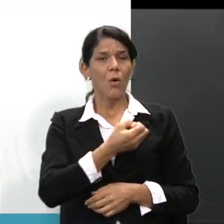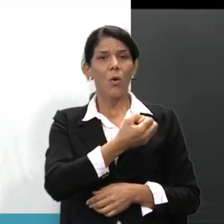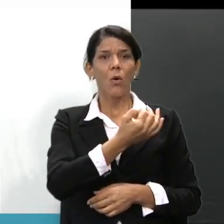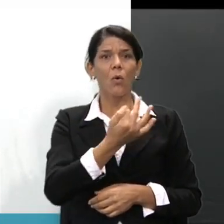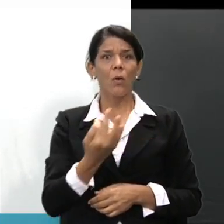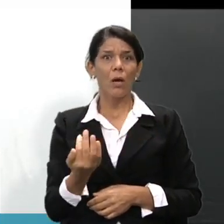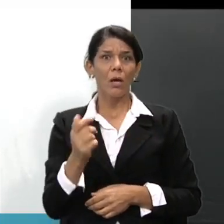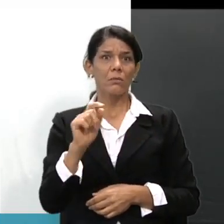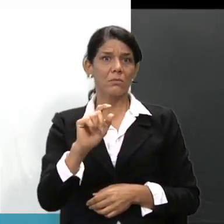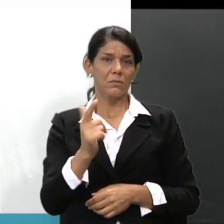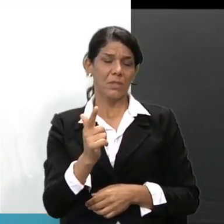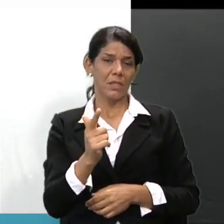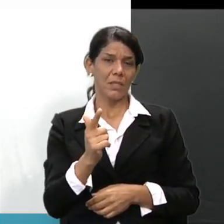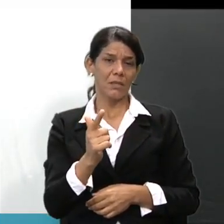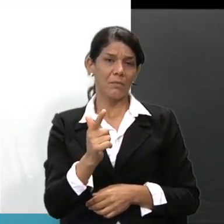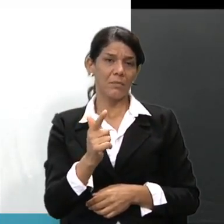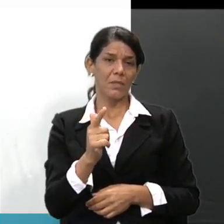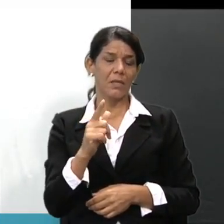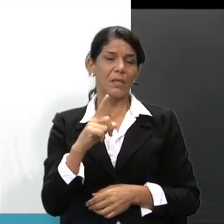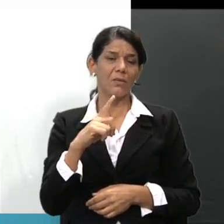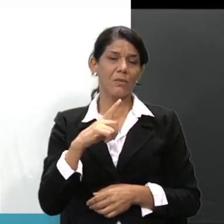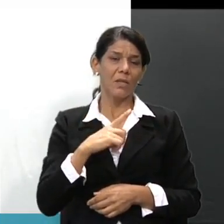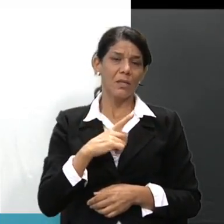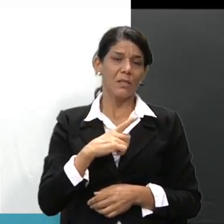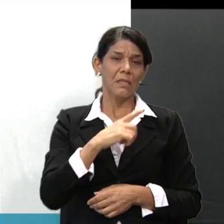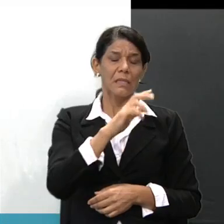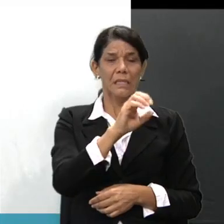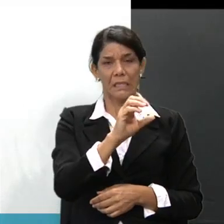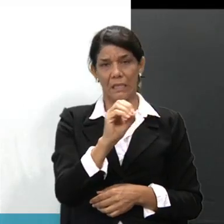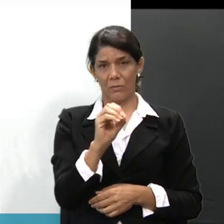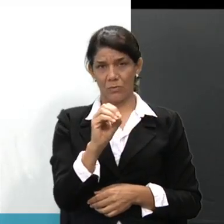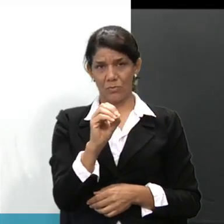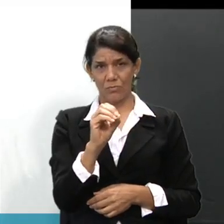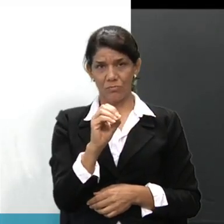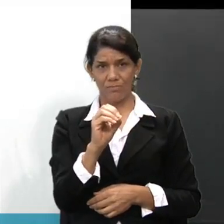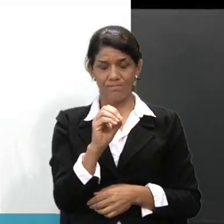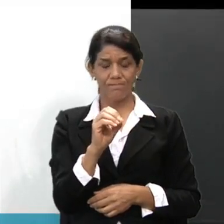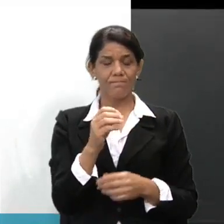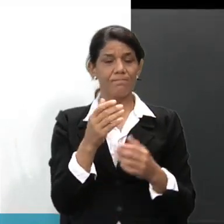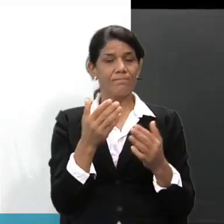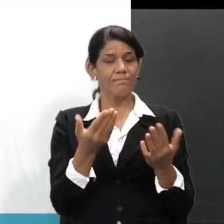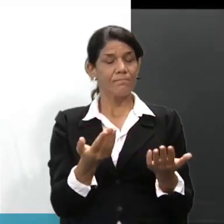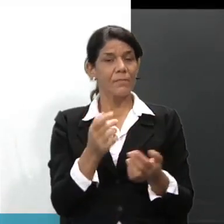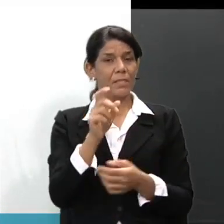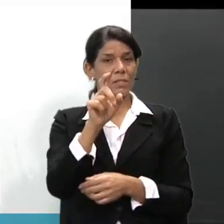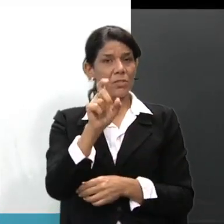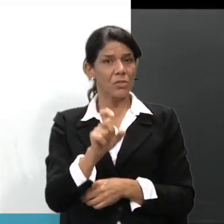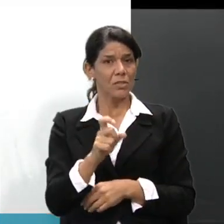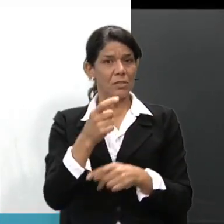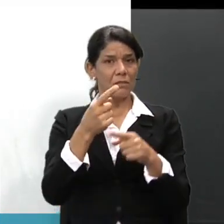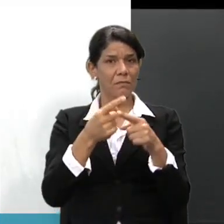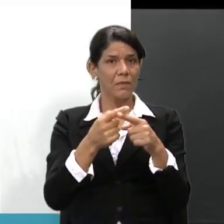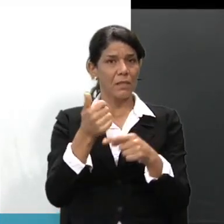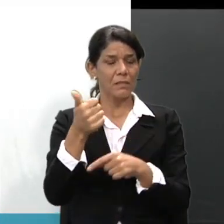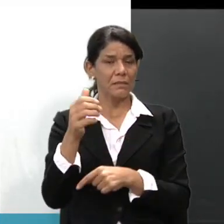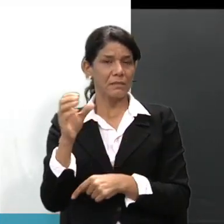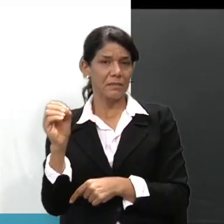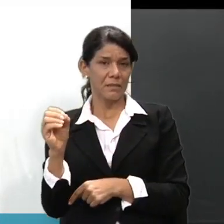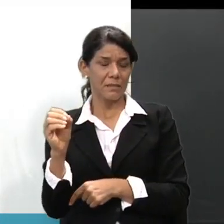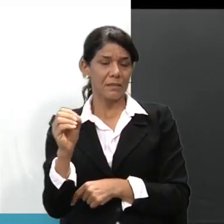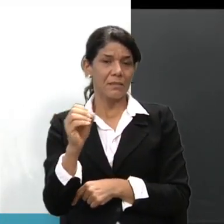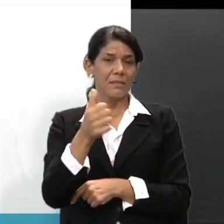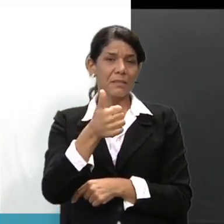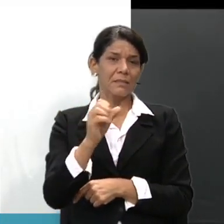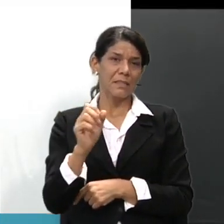quantos gramas de glicose eu terei em 500? Então, x vezes 100,